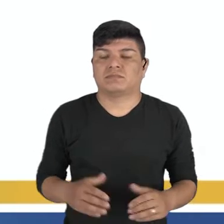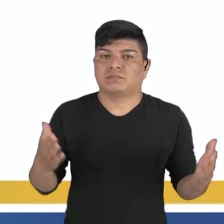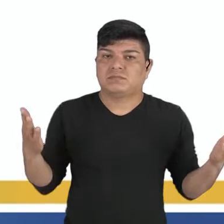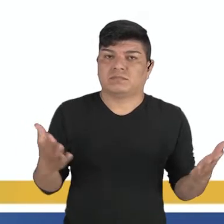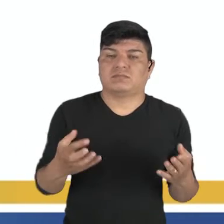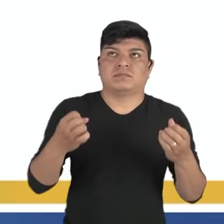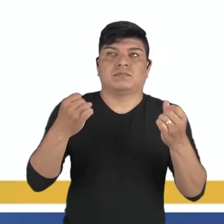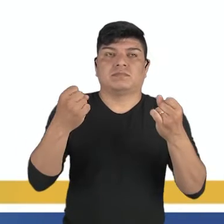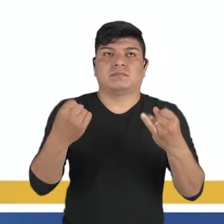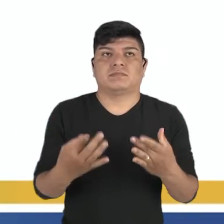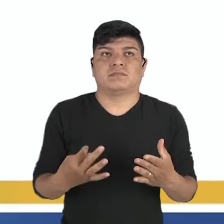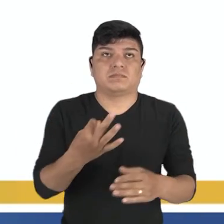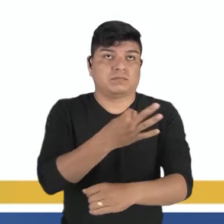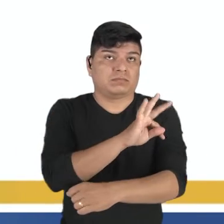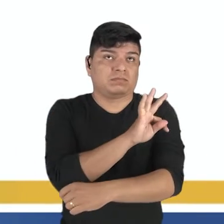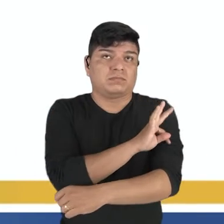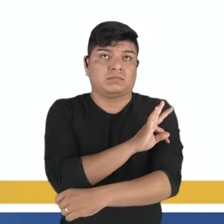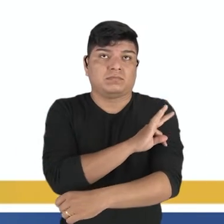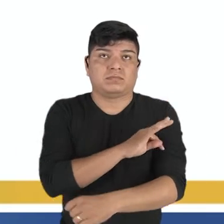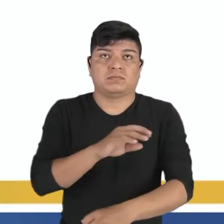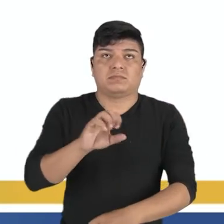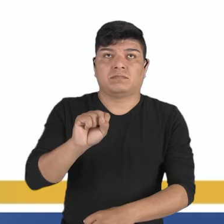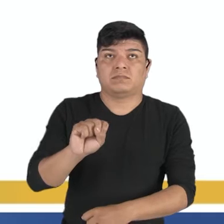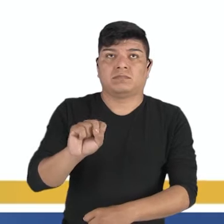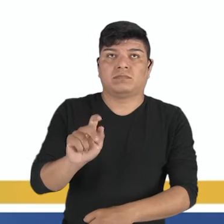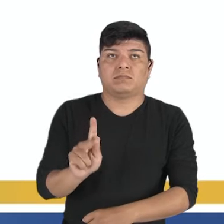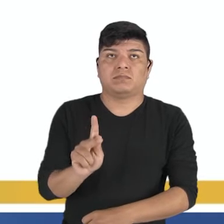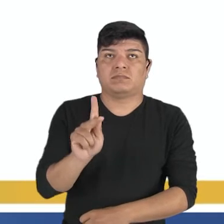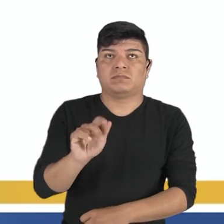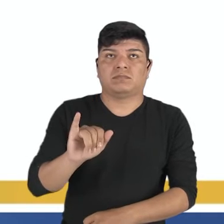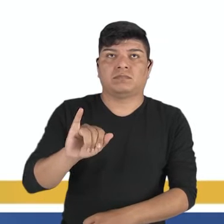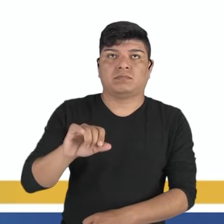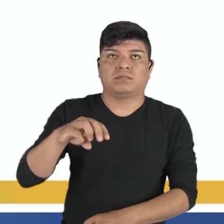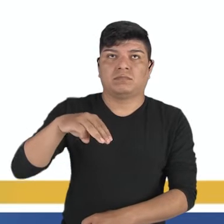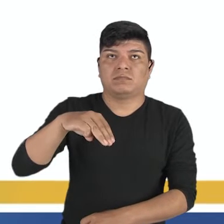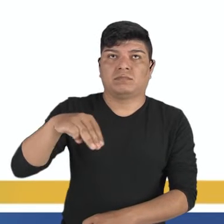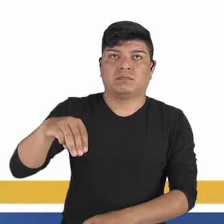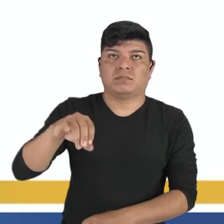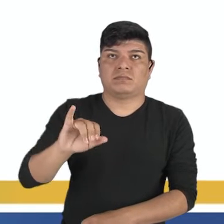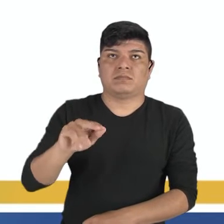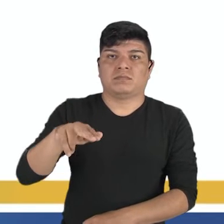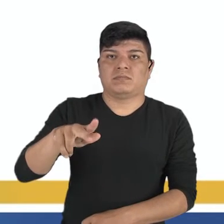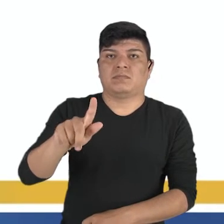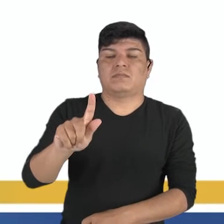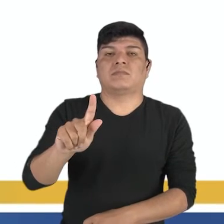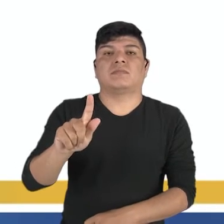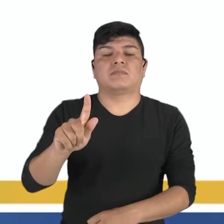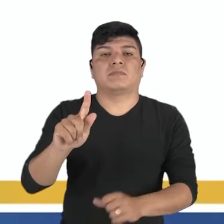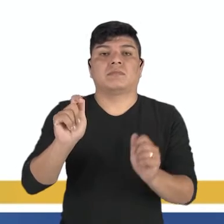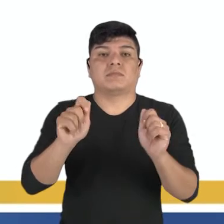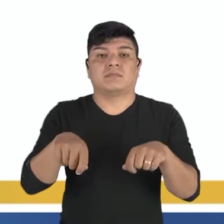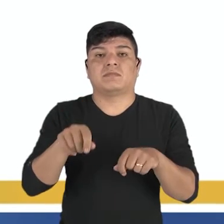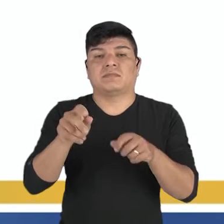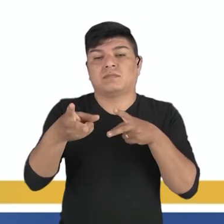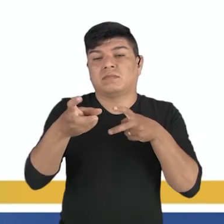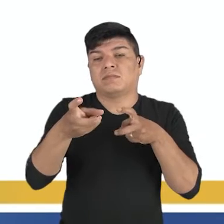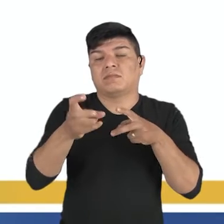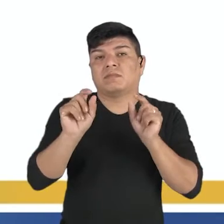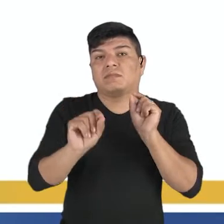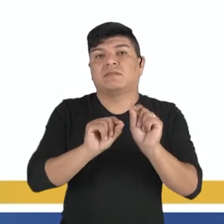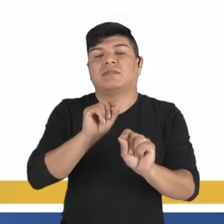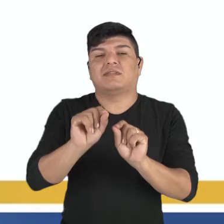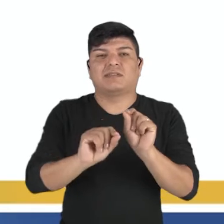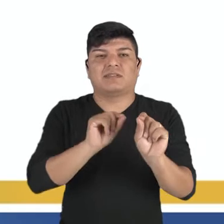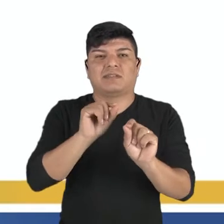Agora vamos falar sobre a técnica skimming. Gente, a técnica skimming, ela permite